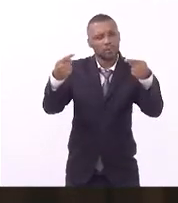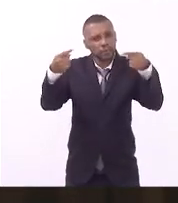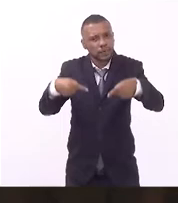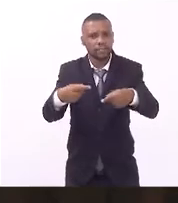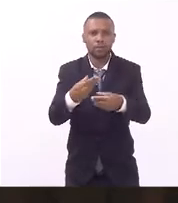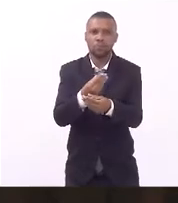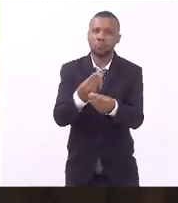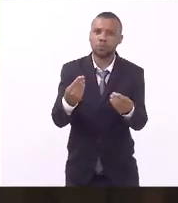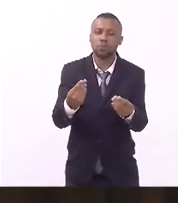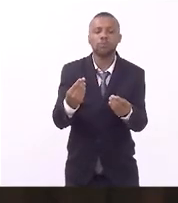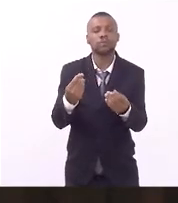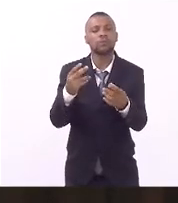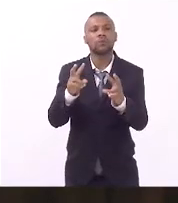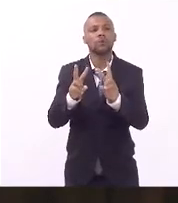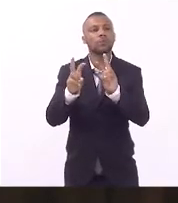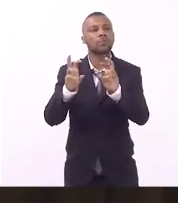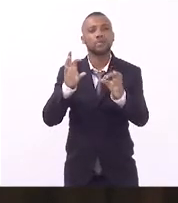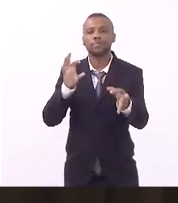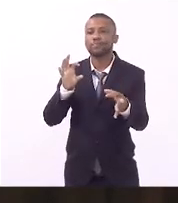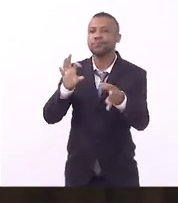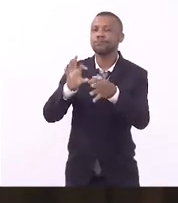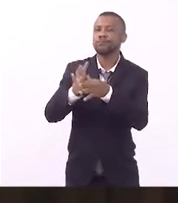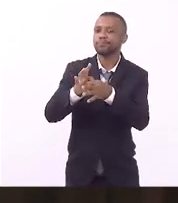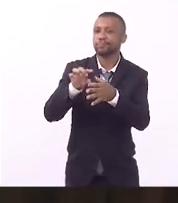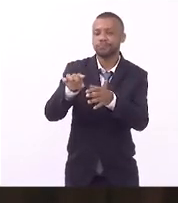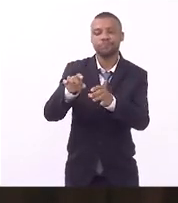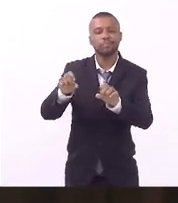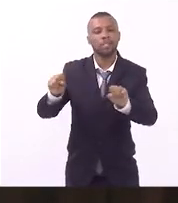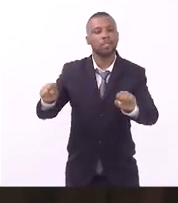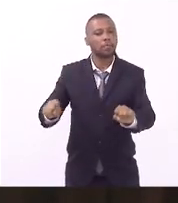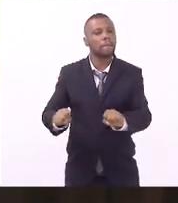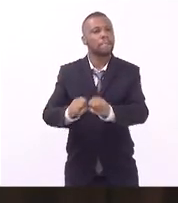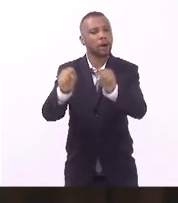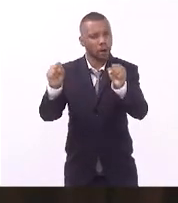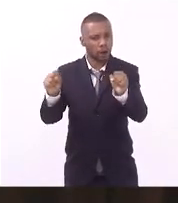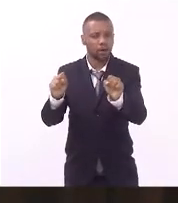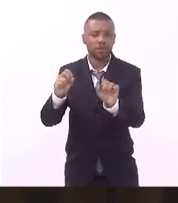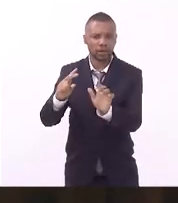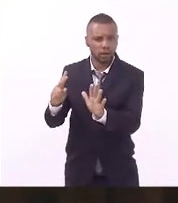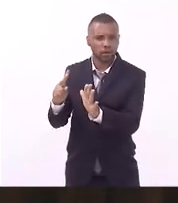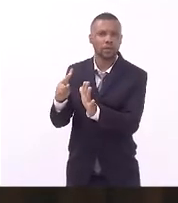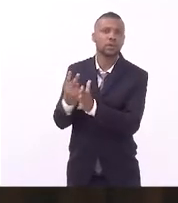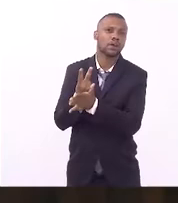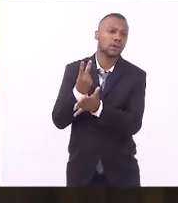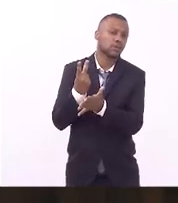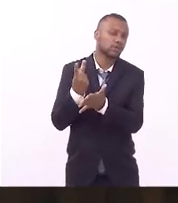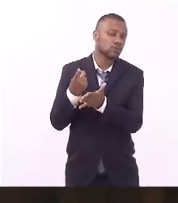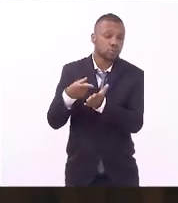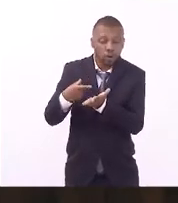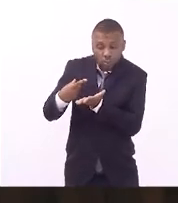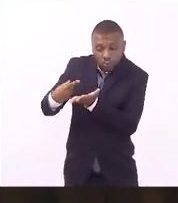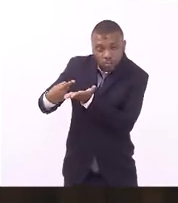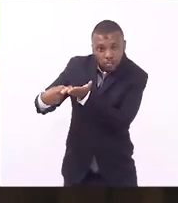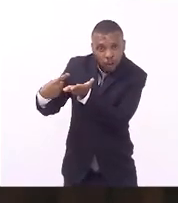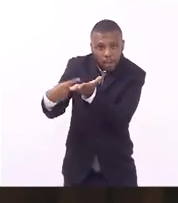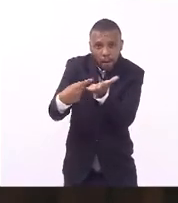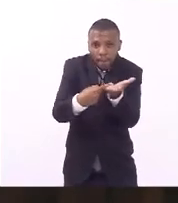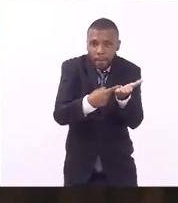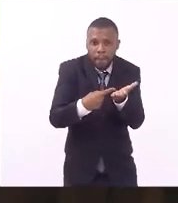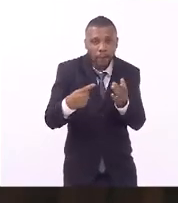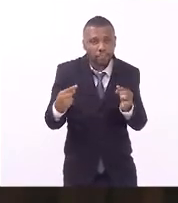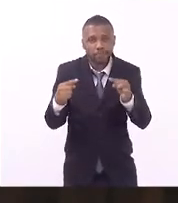em relação às rupturas, né, que foram feitas, dos acordos